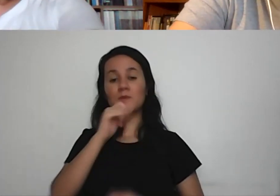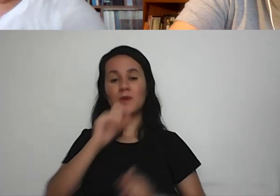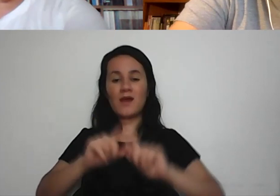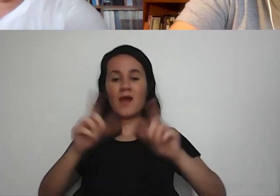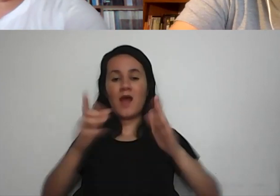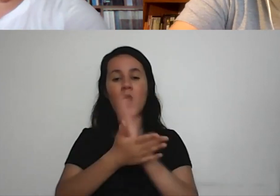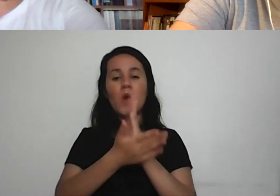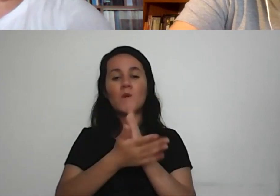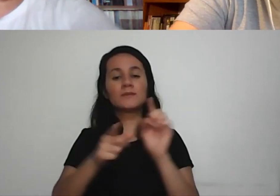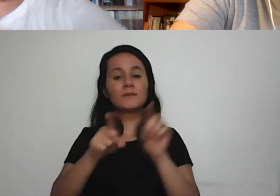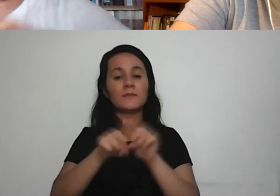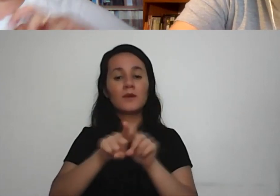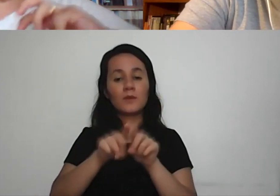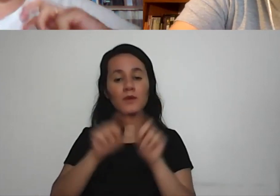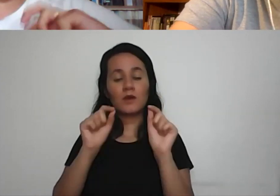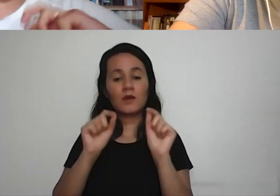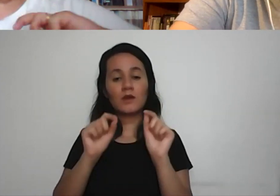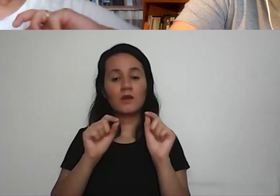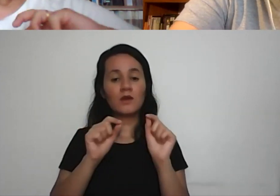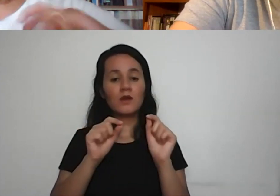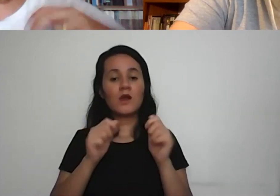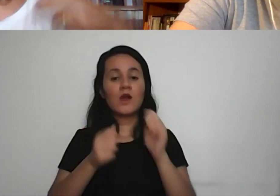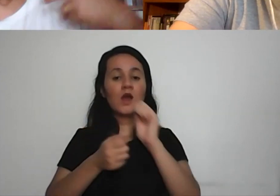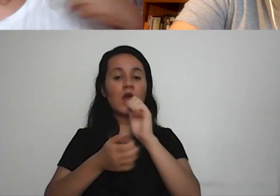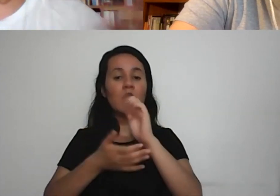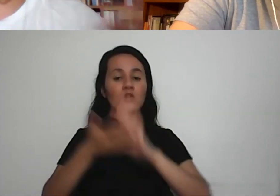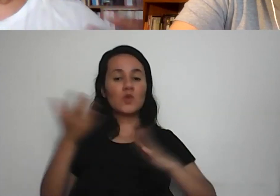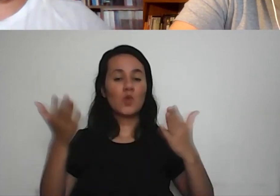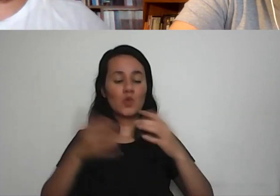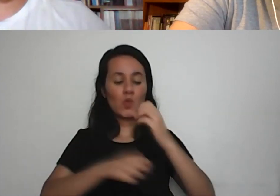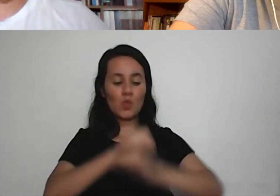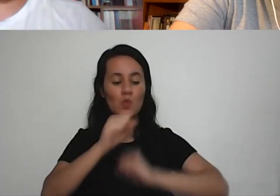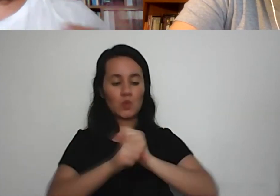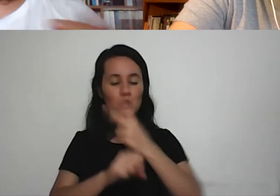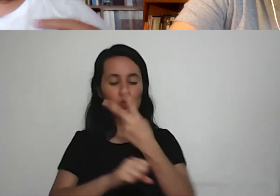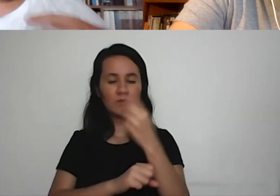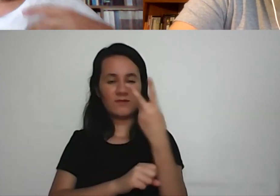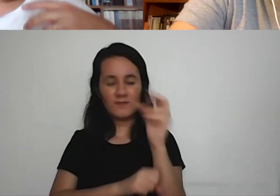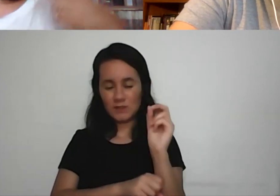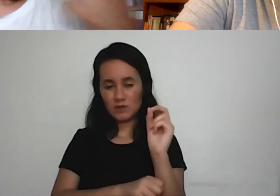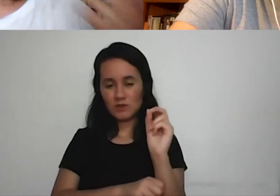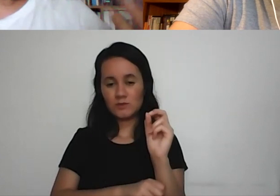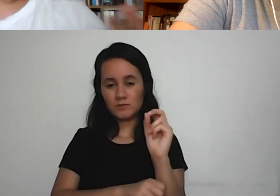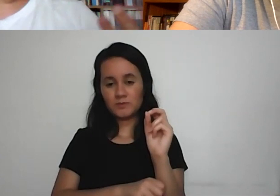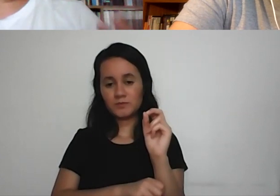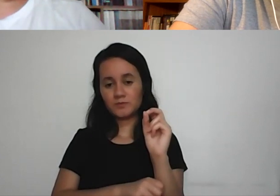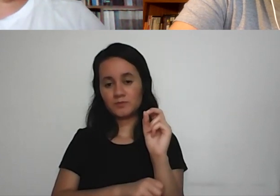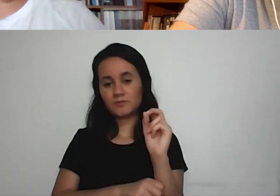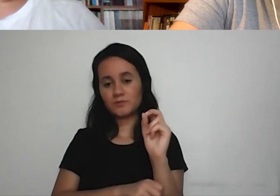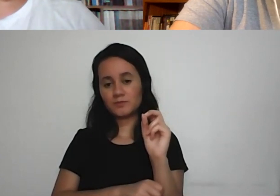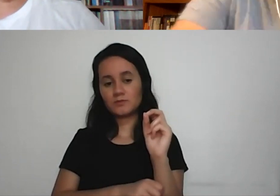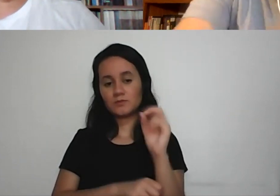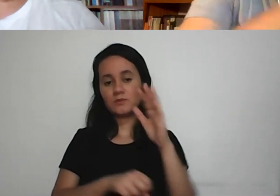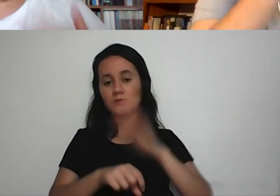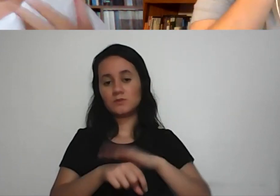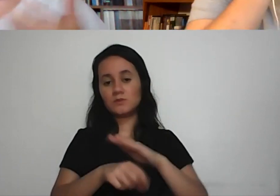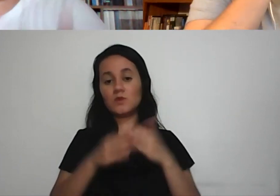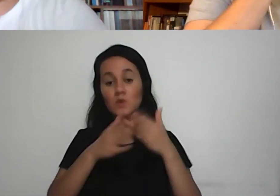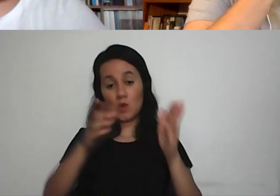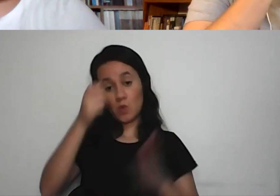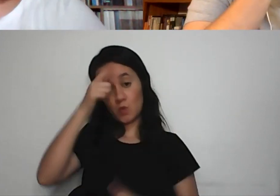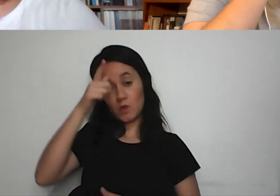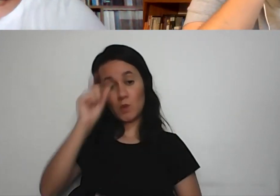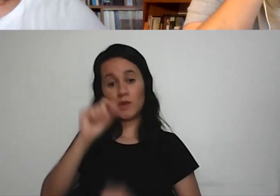em algum momento também isso, né? Essa atividade hoje, esse ano de 2020, né? Ele abriu muito dessa atividade cultural para